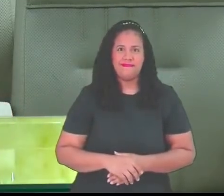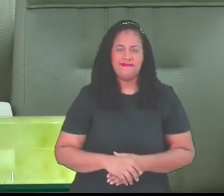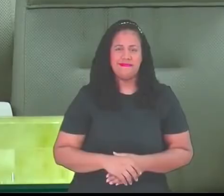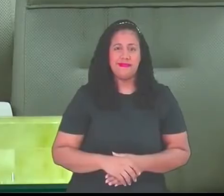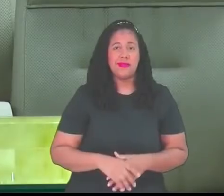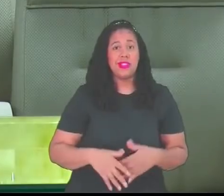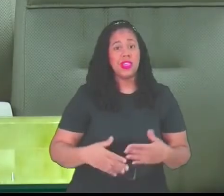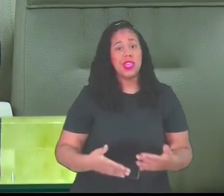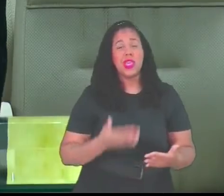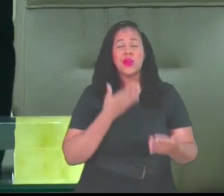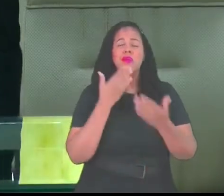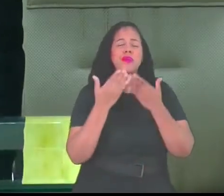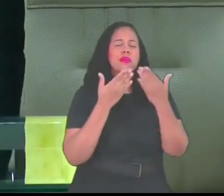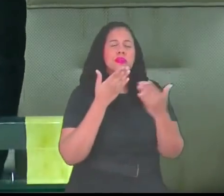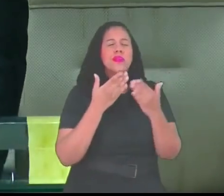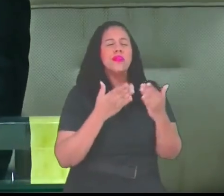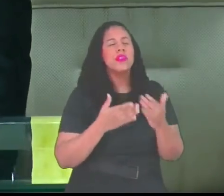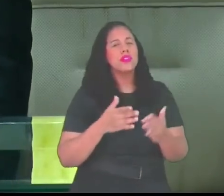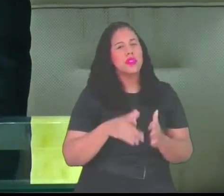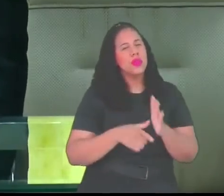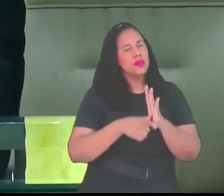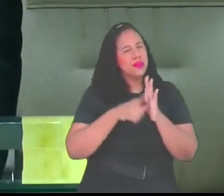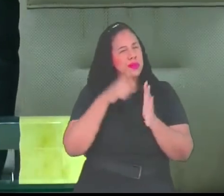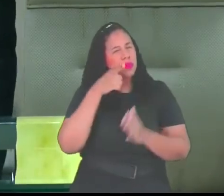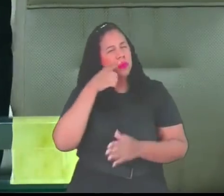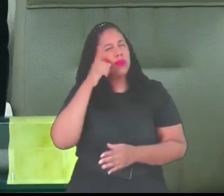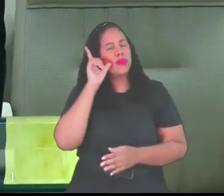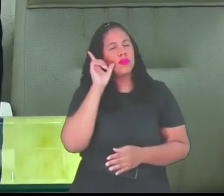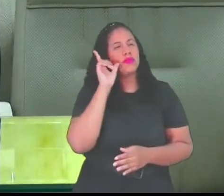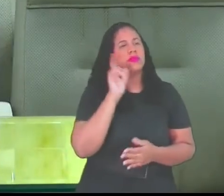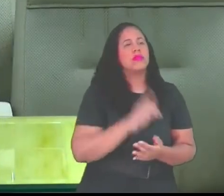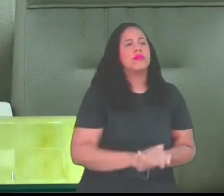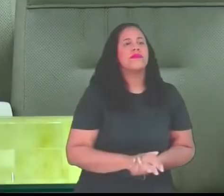Eu conversei ontem com o irmão do irmão.